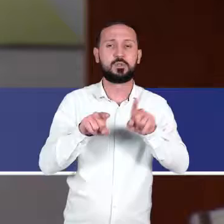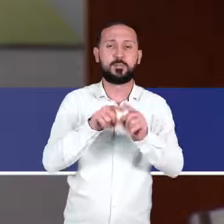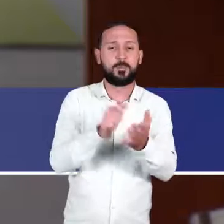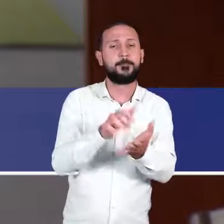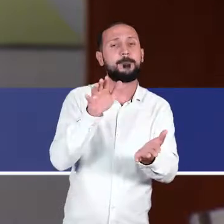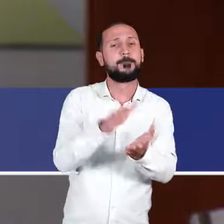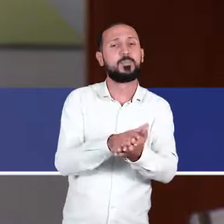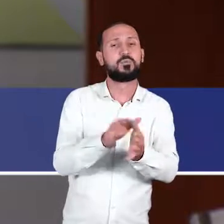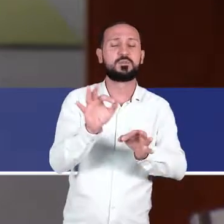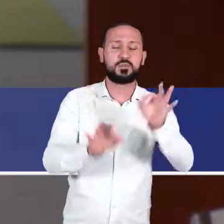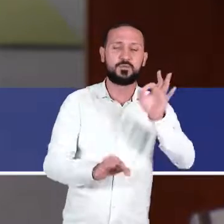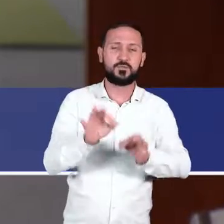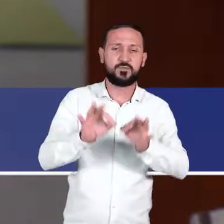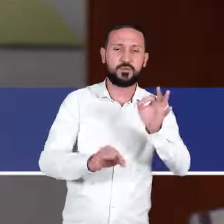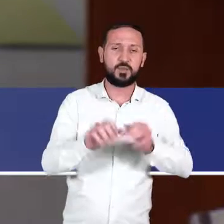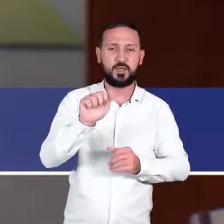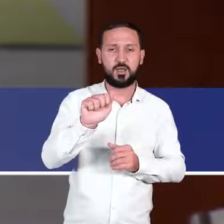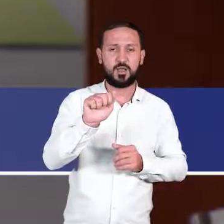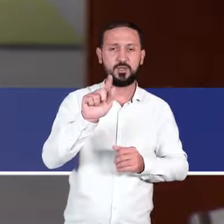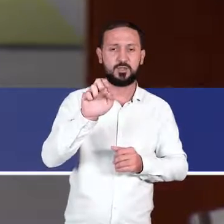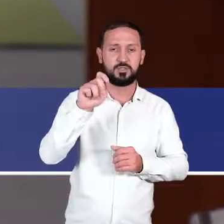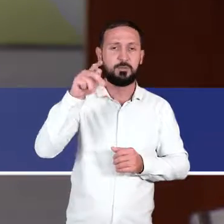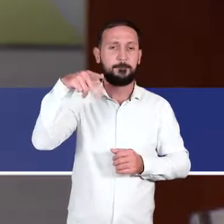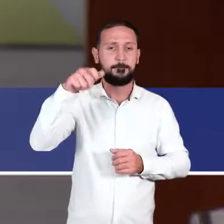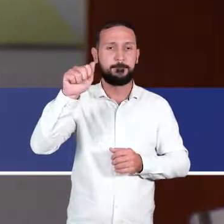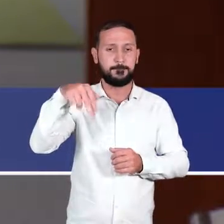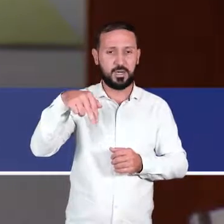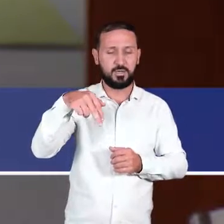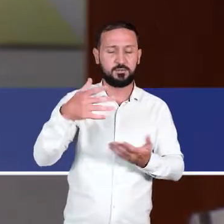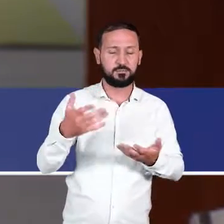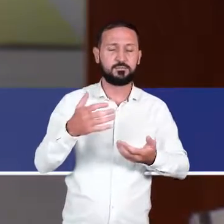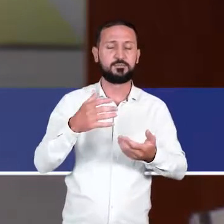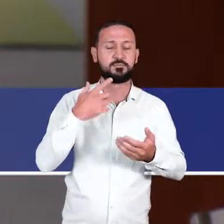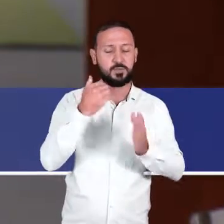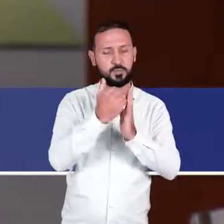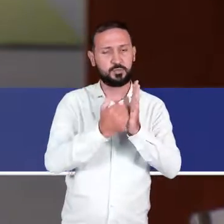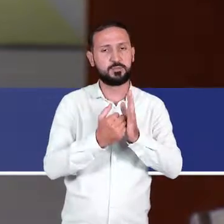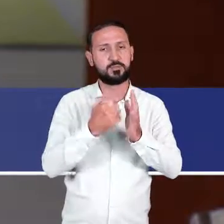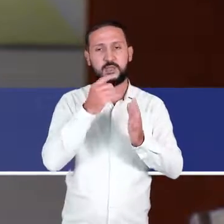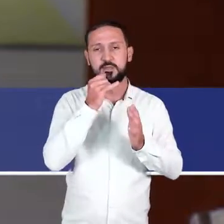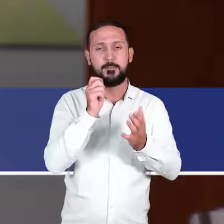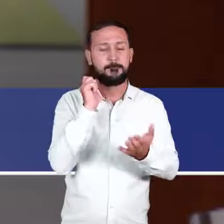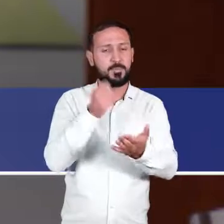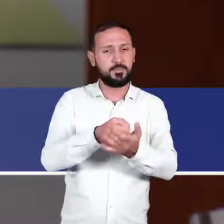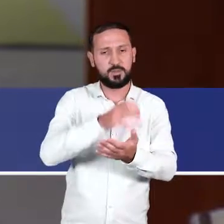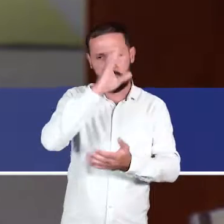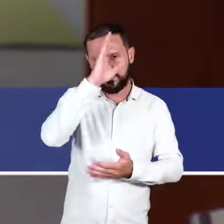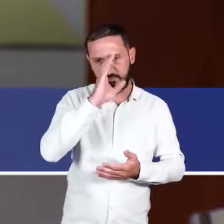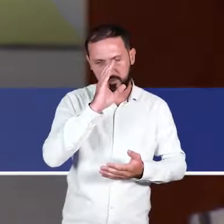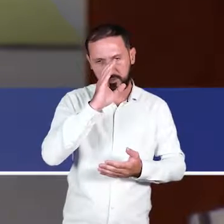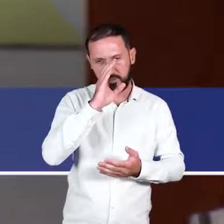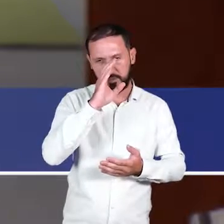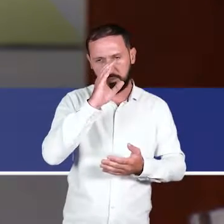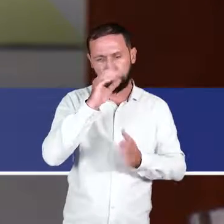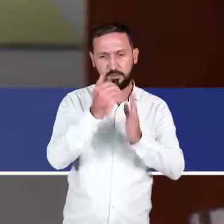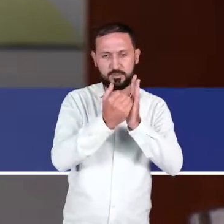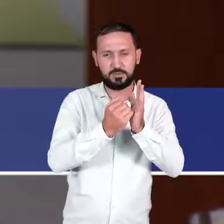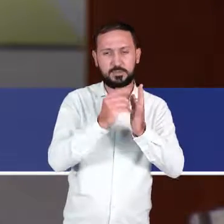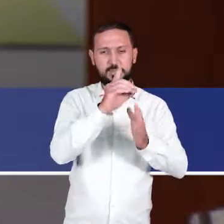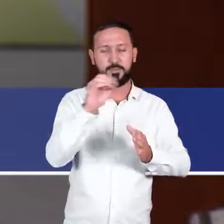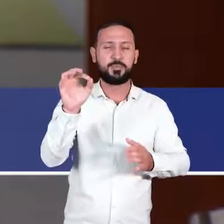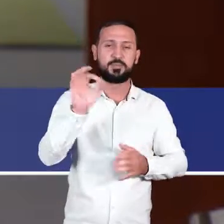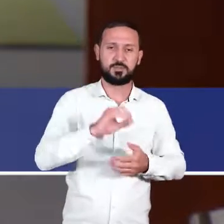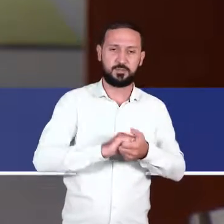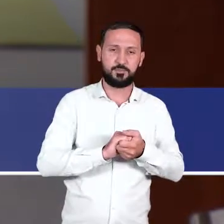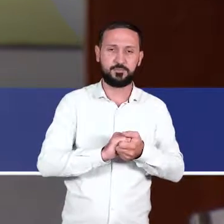e multas aplicados pela Agência Reguladora de Serviços Públicos, a AGEPAM. No caso de pagamento à vista, o desconto chega a